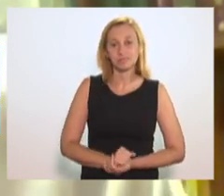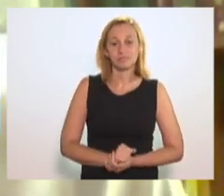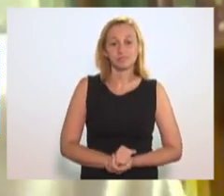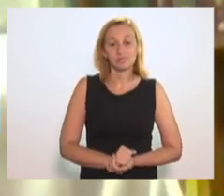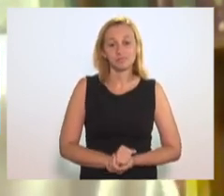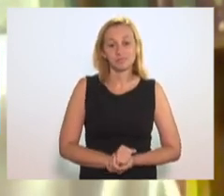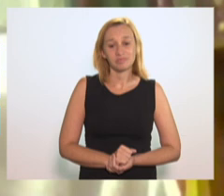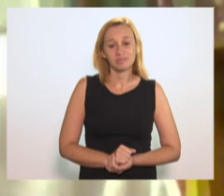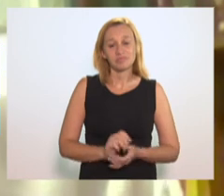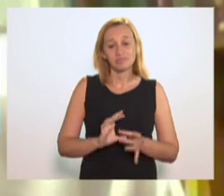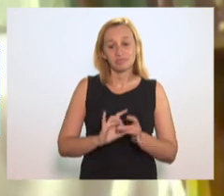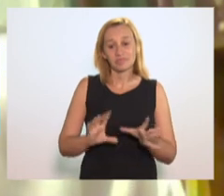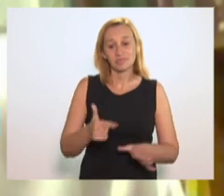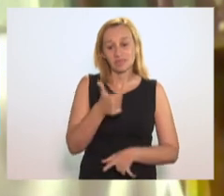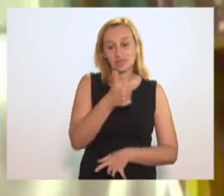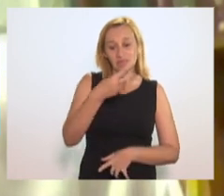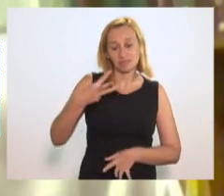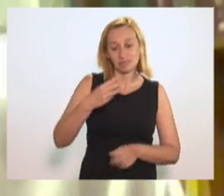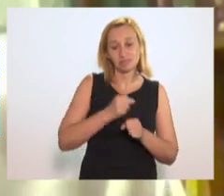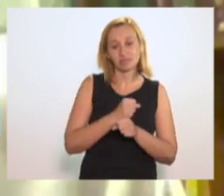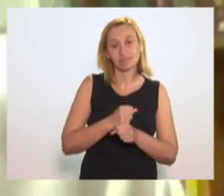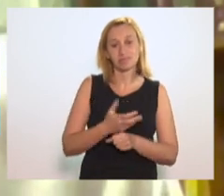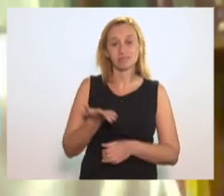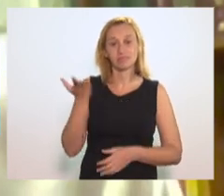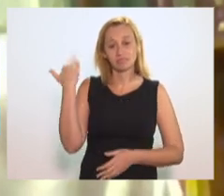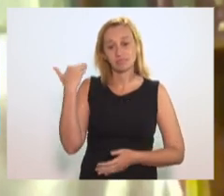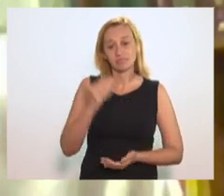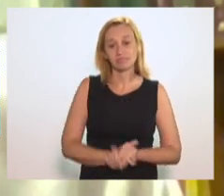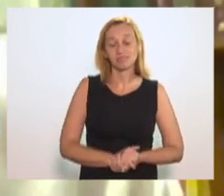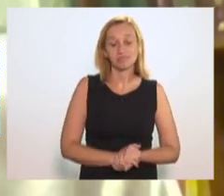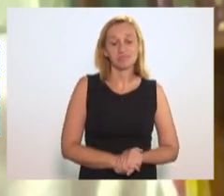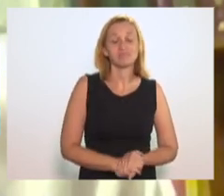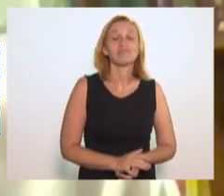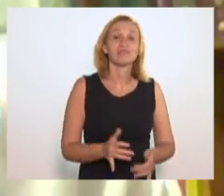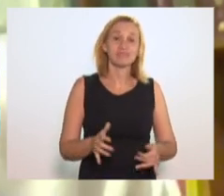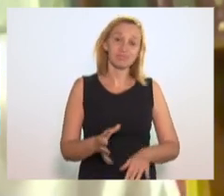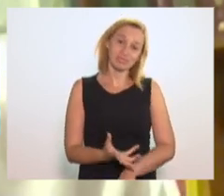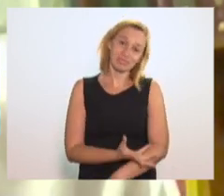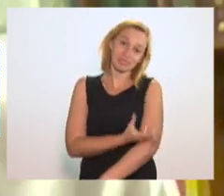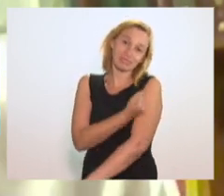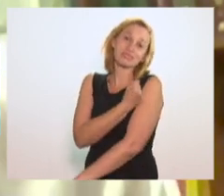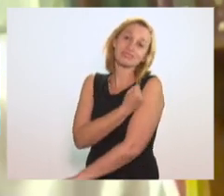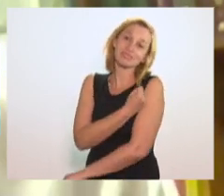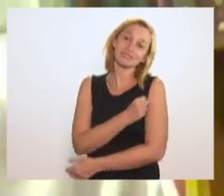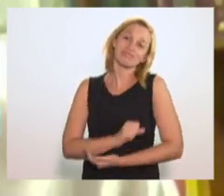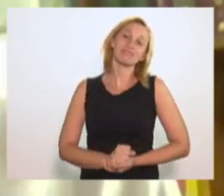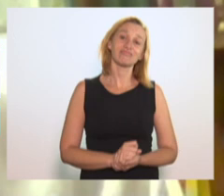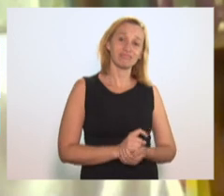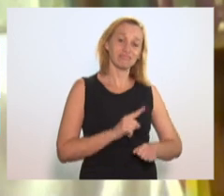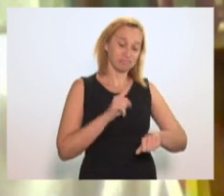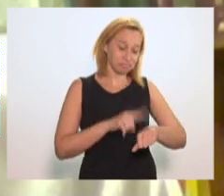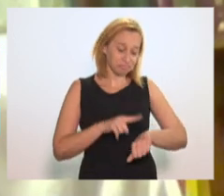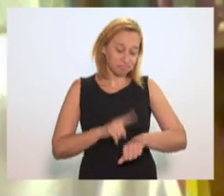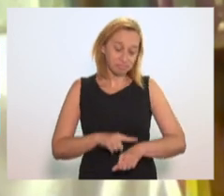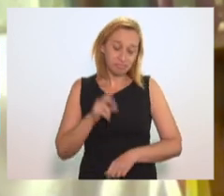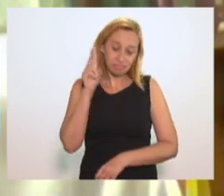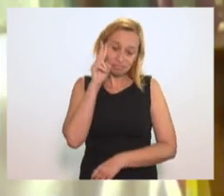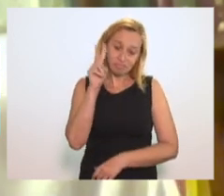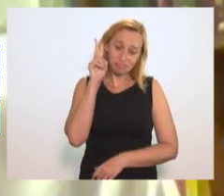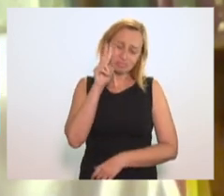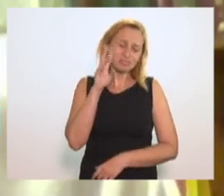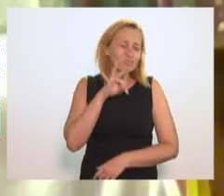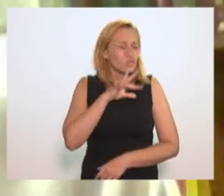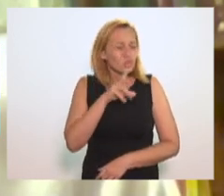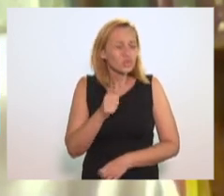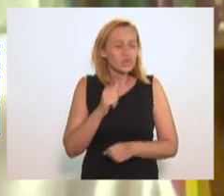nos deixou há 13 anos atrás então eu fico aqui emocionado lógico nesse momento lembrando de